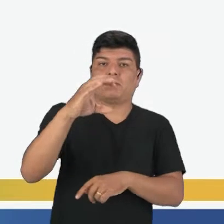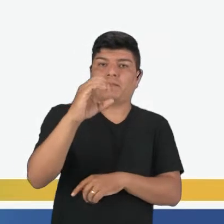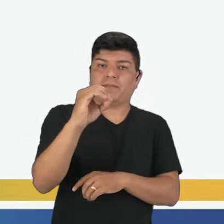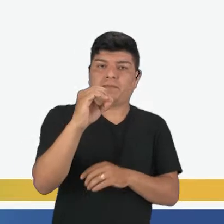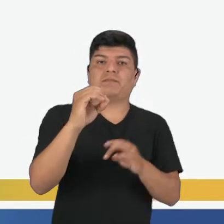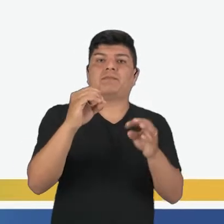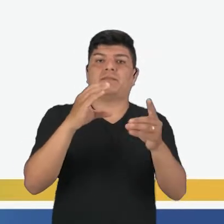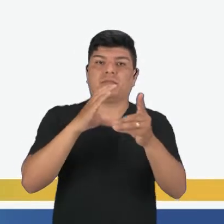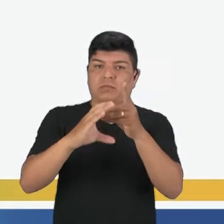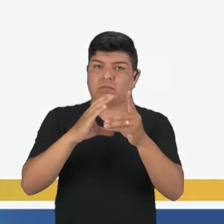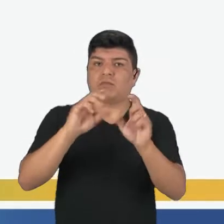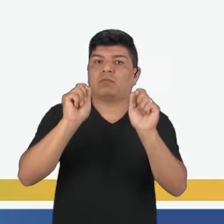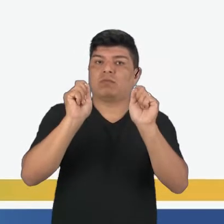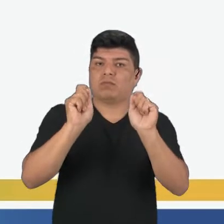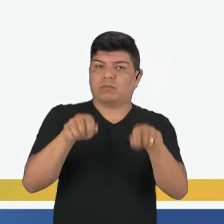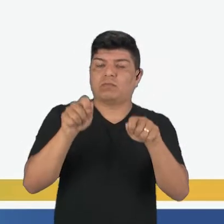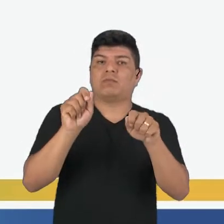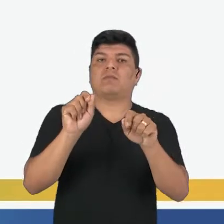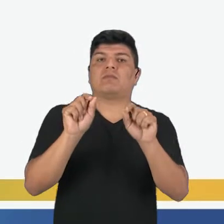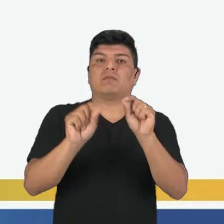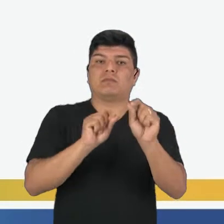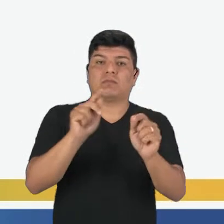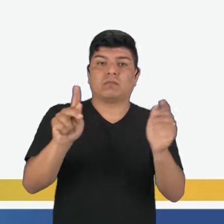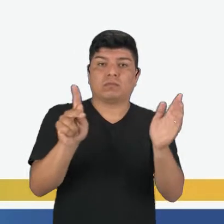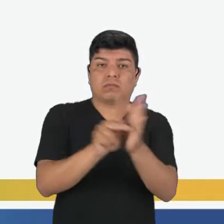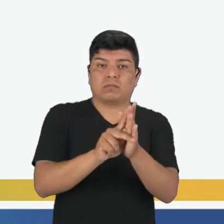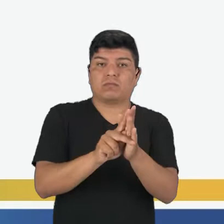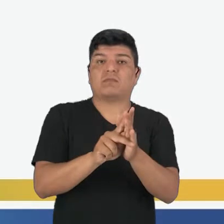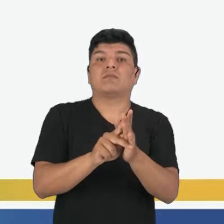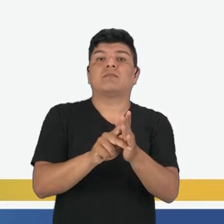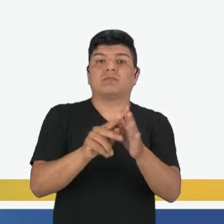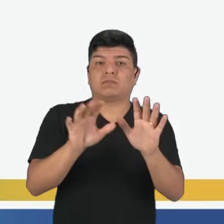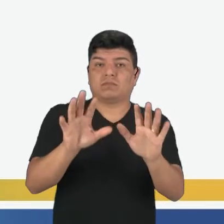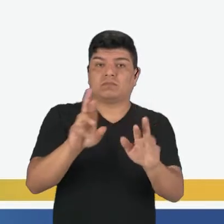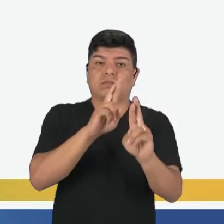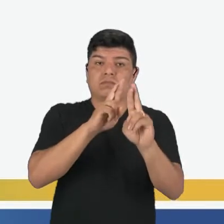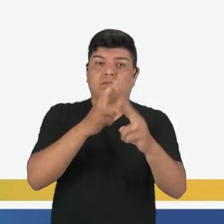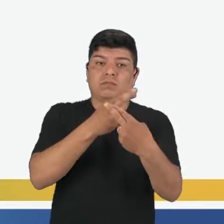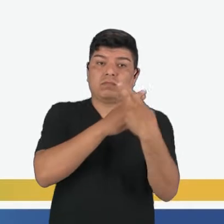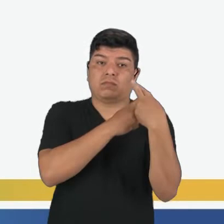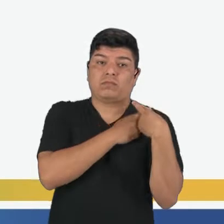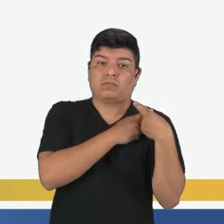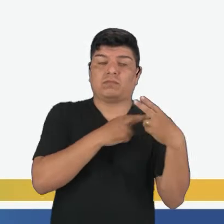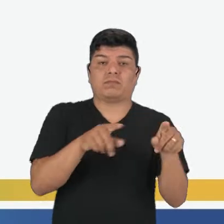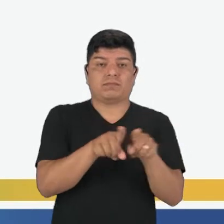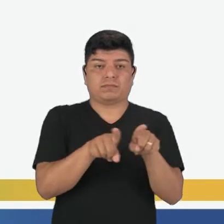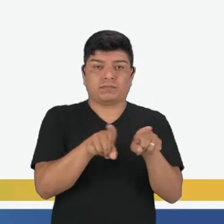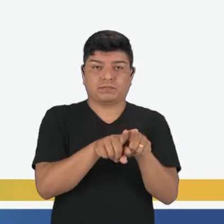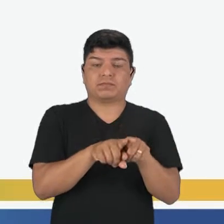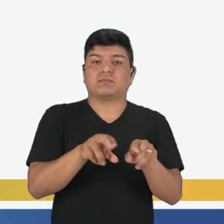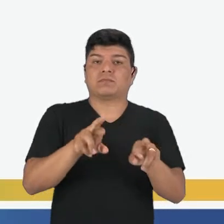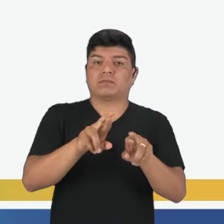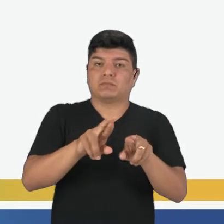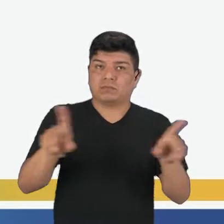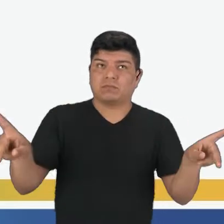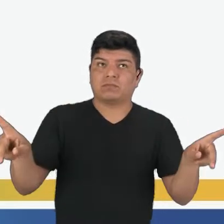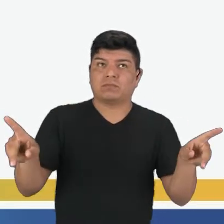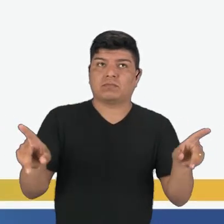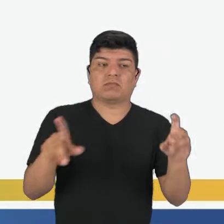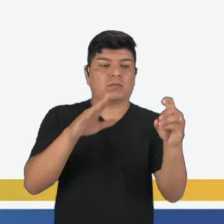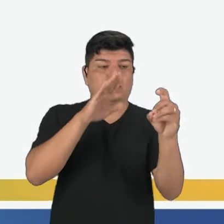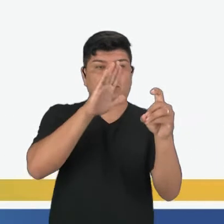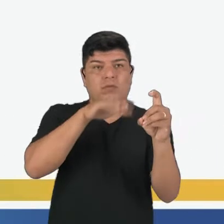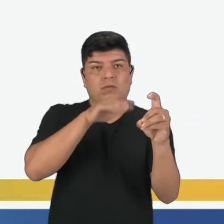o adepto cumpre papéis dentro desse rito, não é? E a diferença entre o rito e o